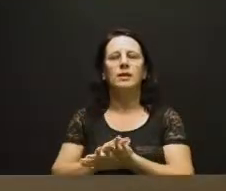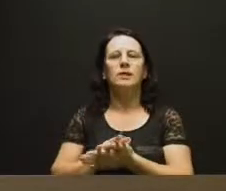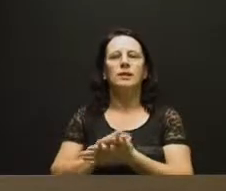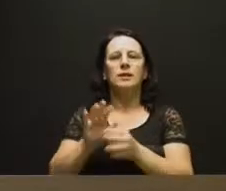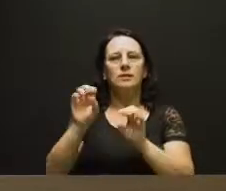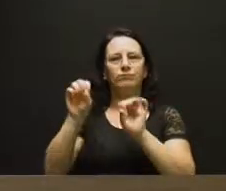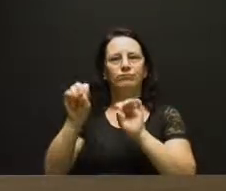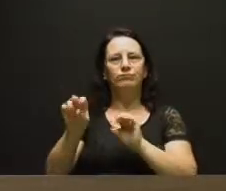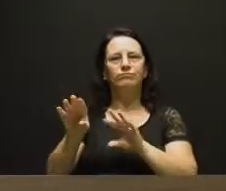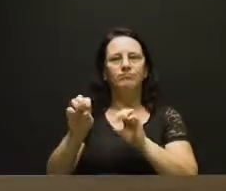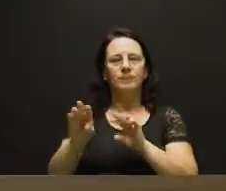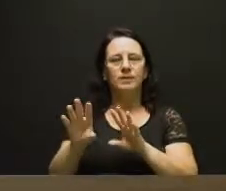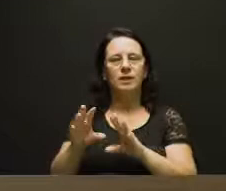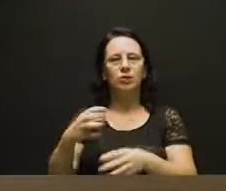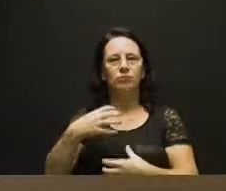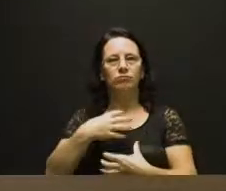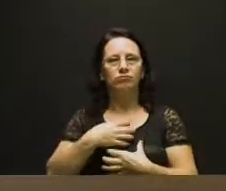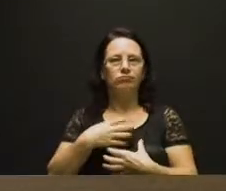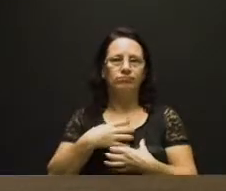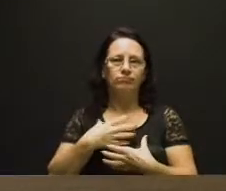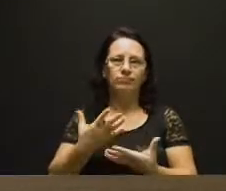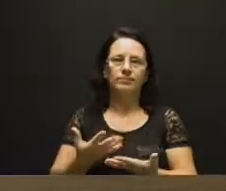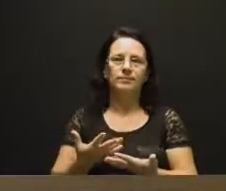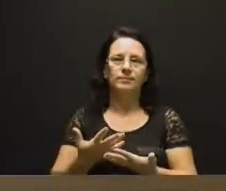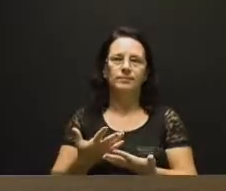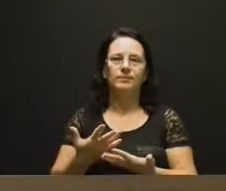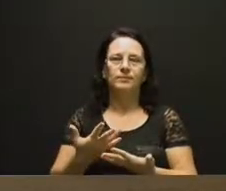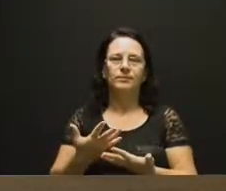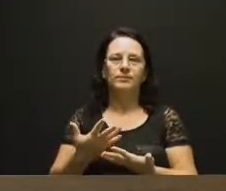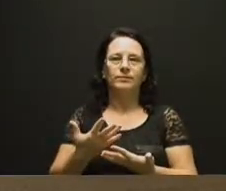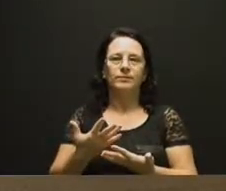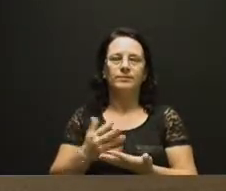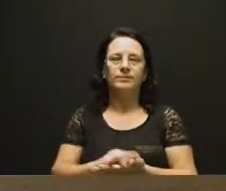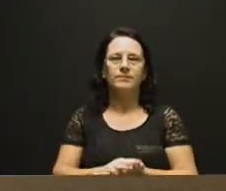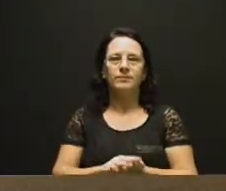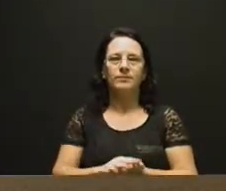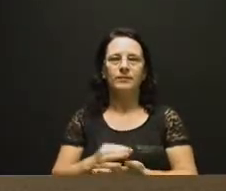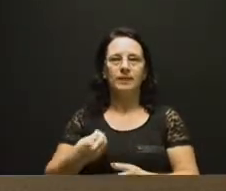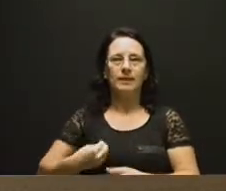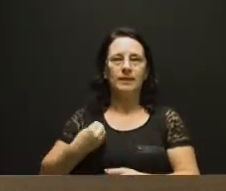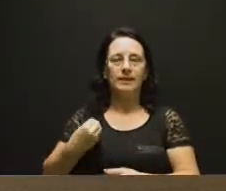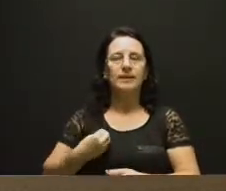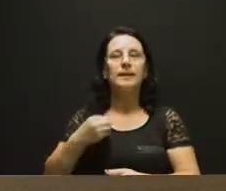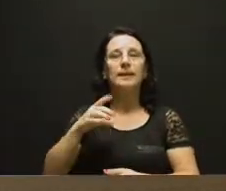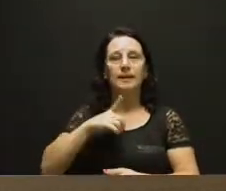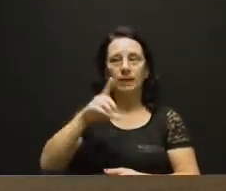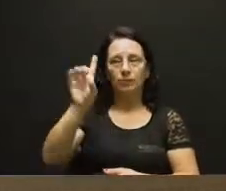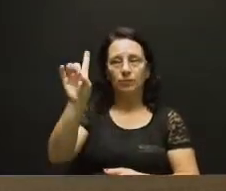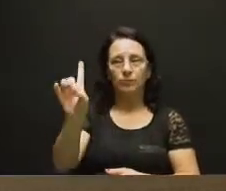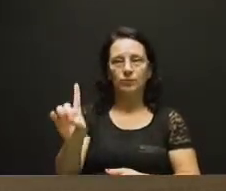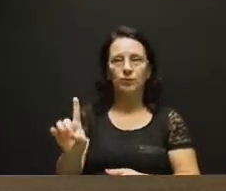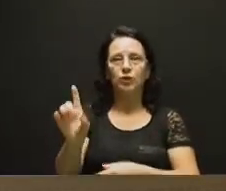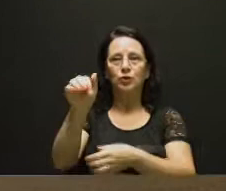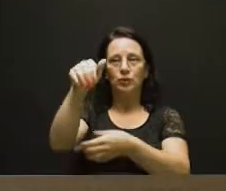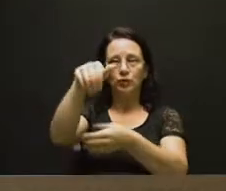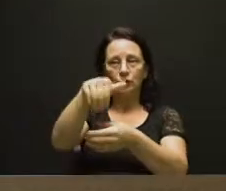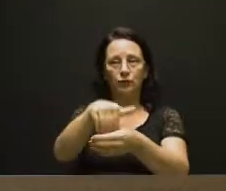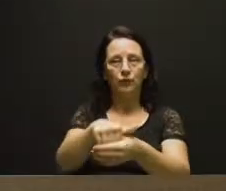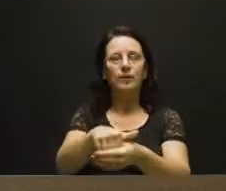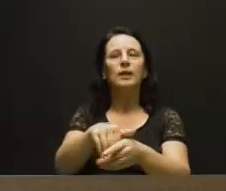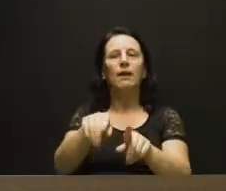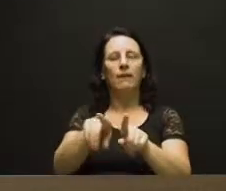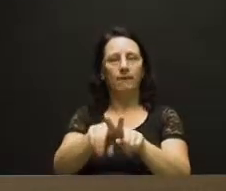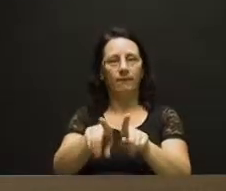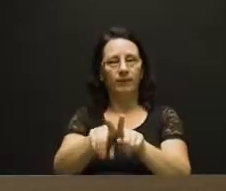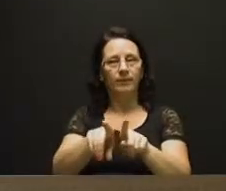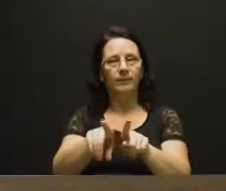algumas situações mais complexas da vida mas elas têm elas têm o direito de votar e serem votadas